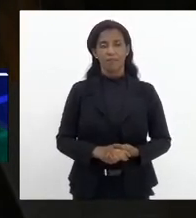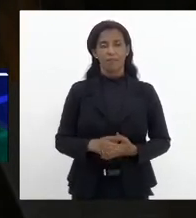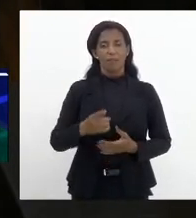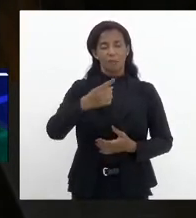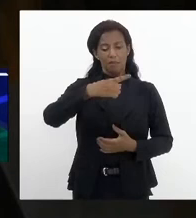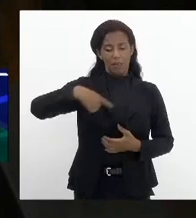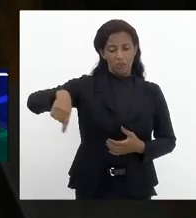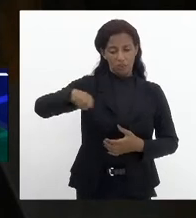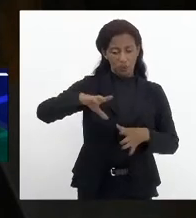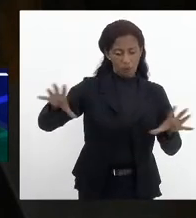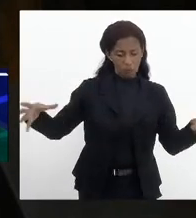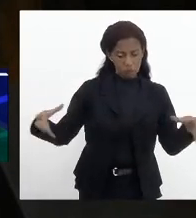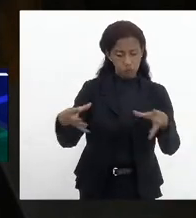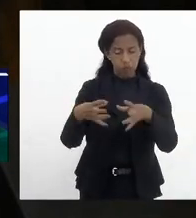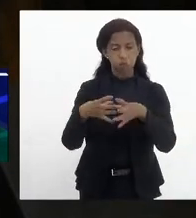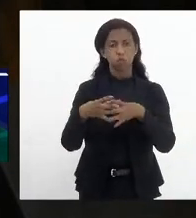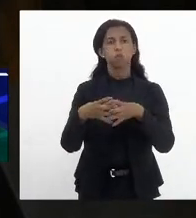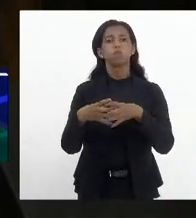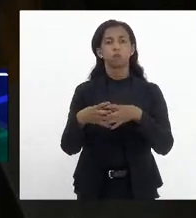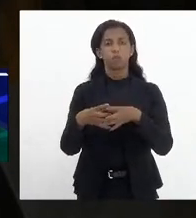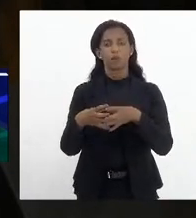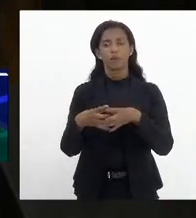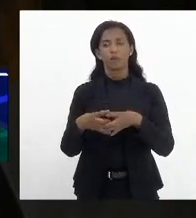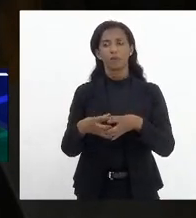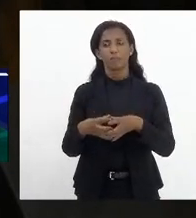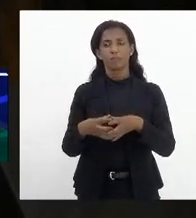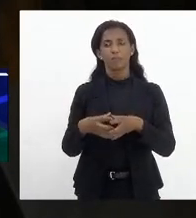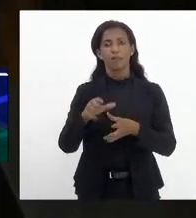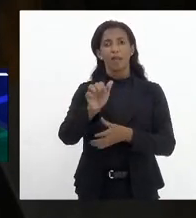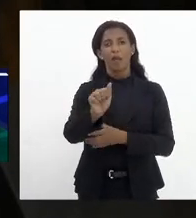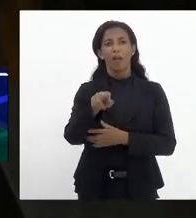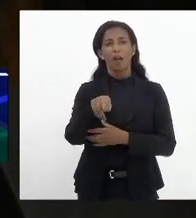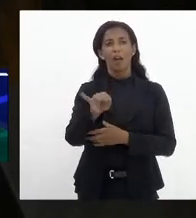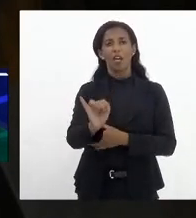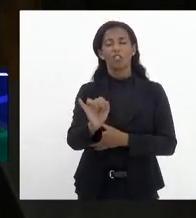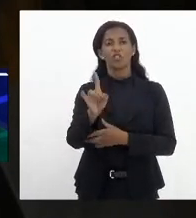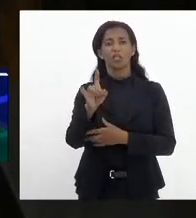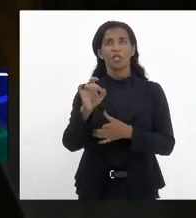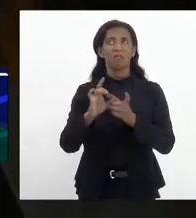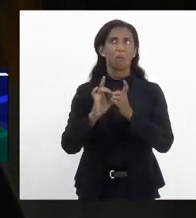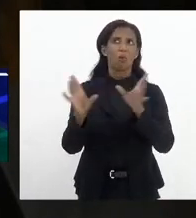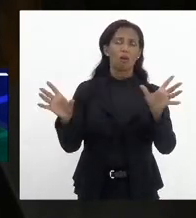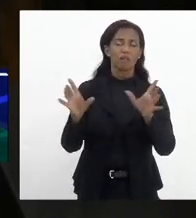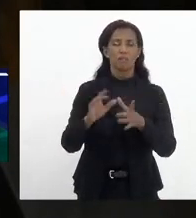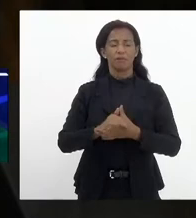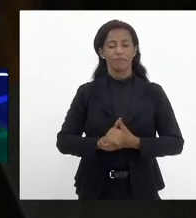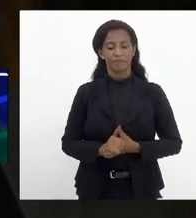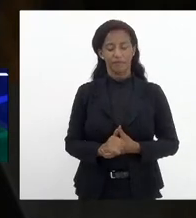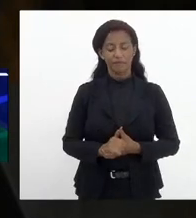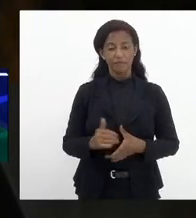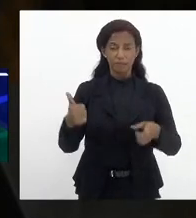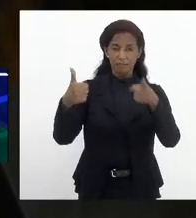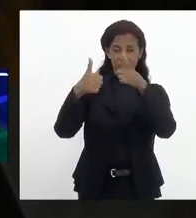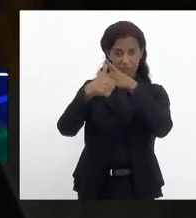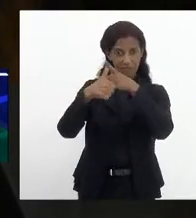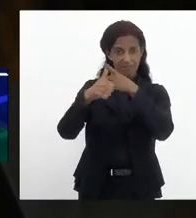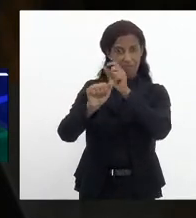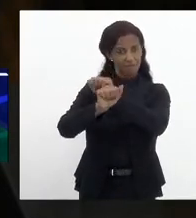maculados com a questão da antidemocracia. Bom, eu primeiramente gostaria de deixar